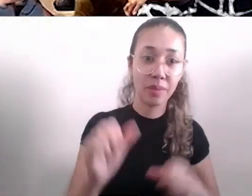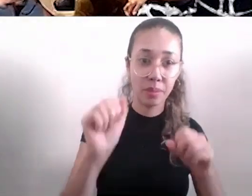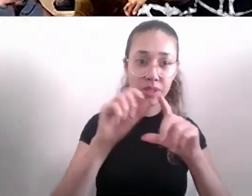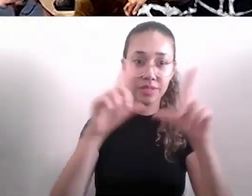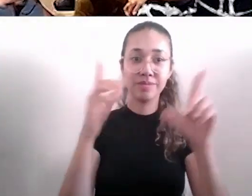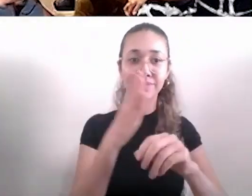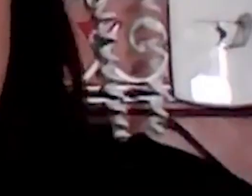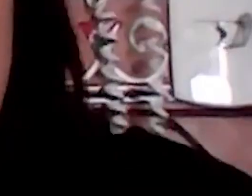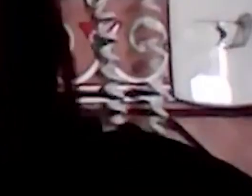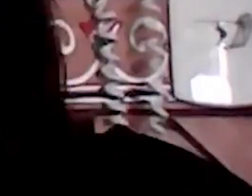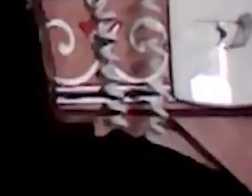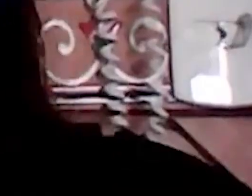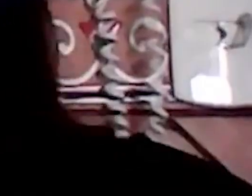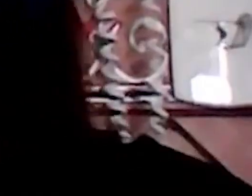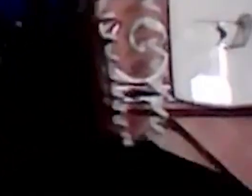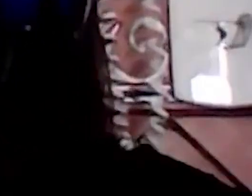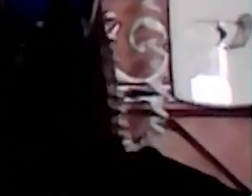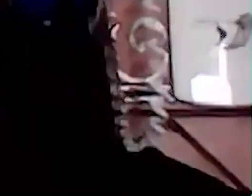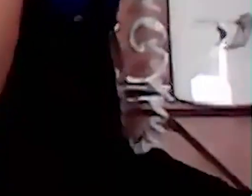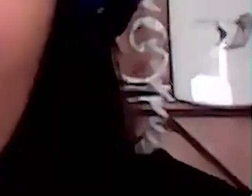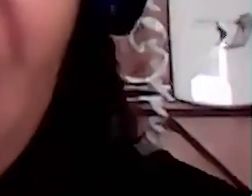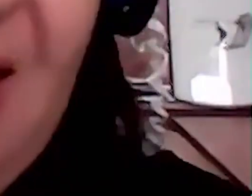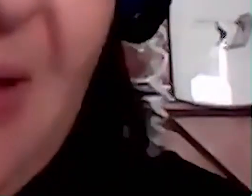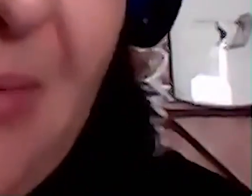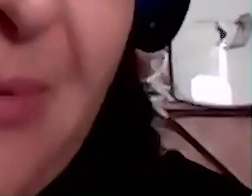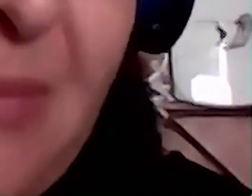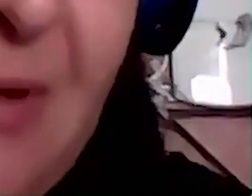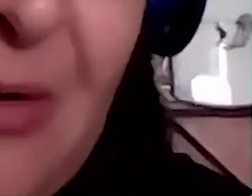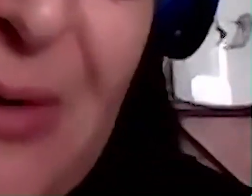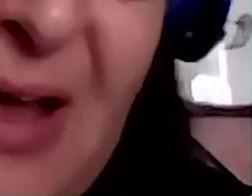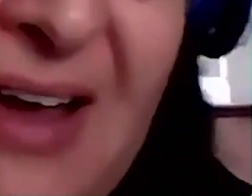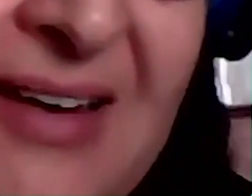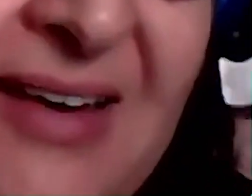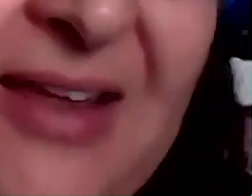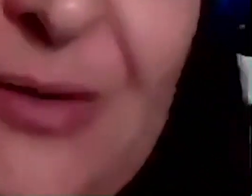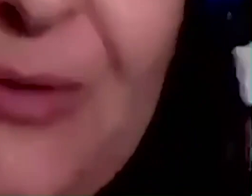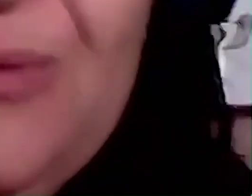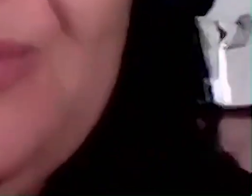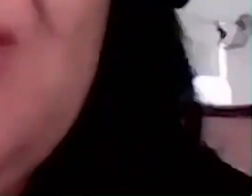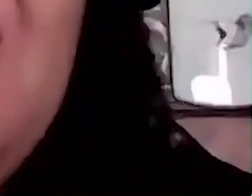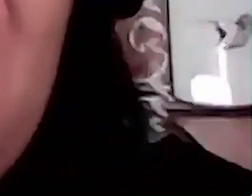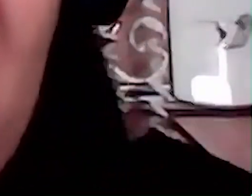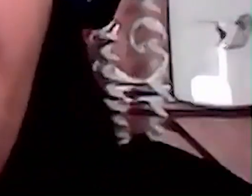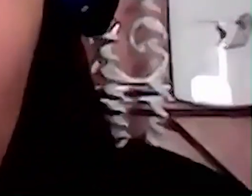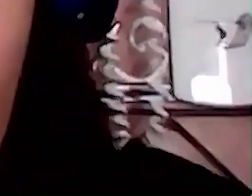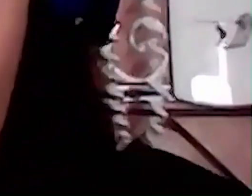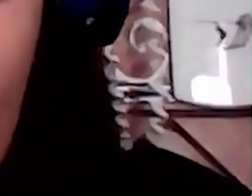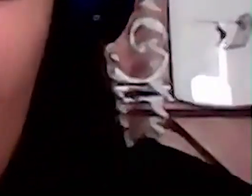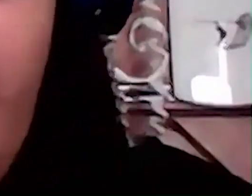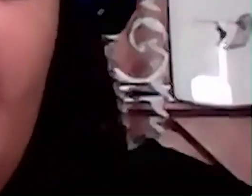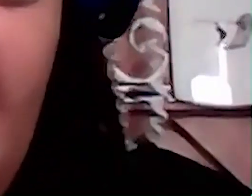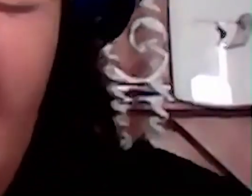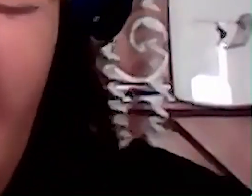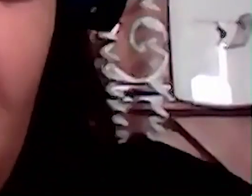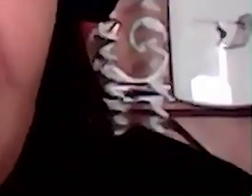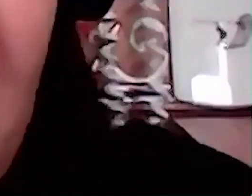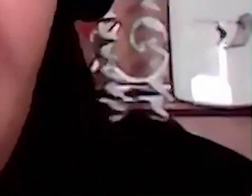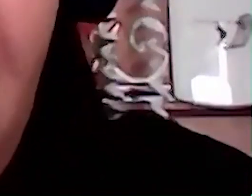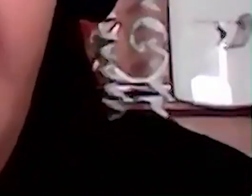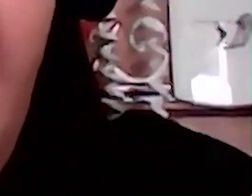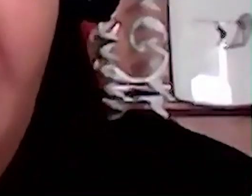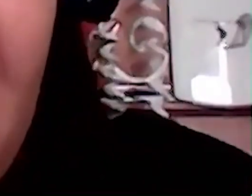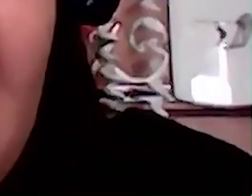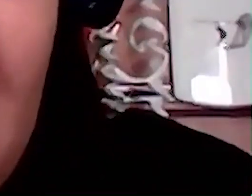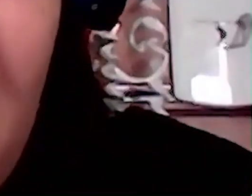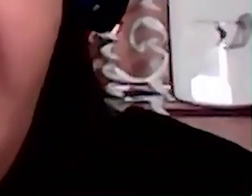Cibele. Obrigada. Em primeiro lugar, eu queria dizer, eu não